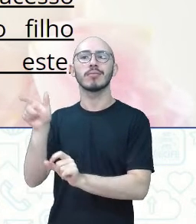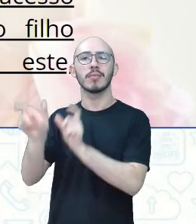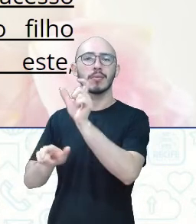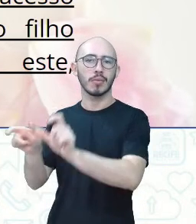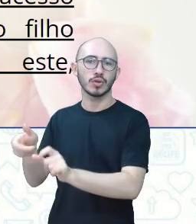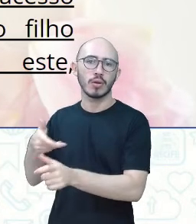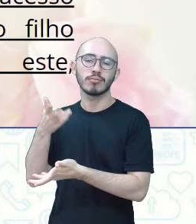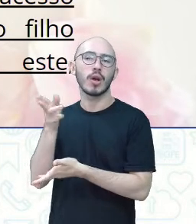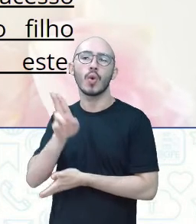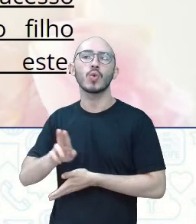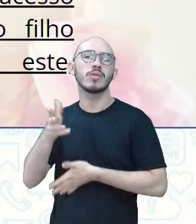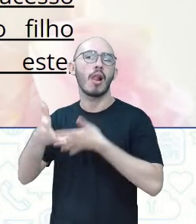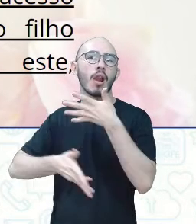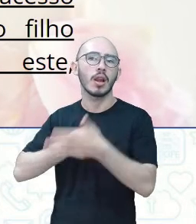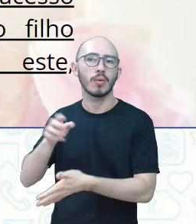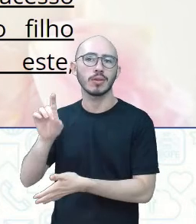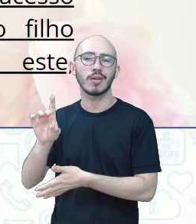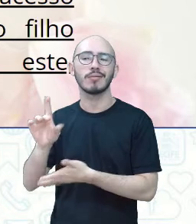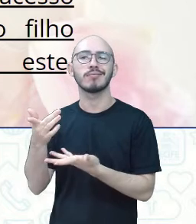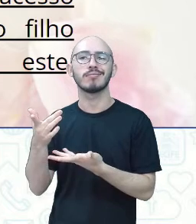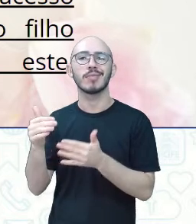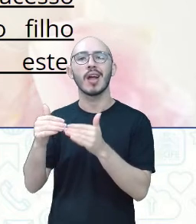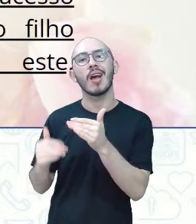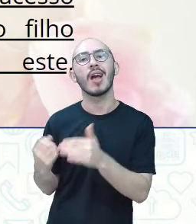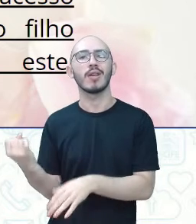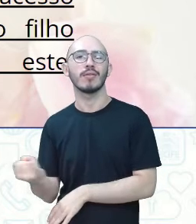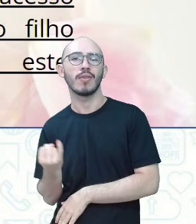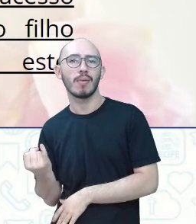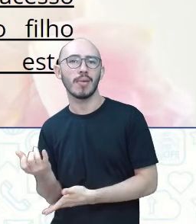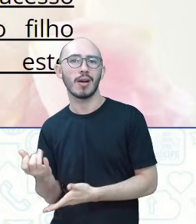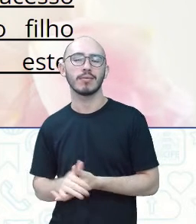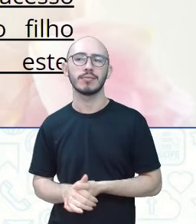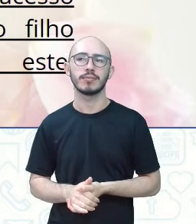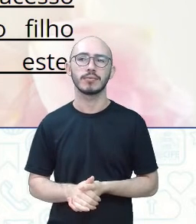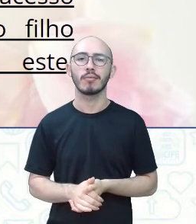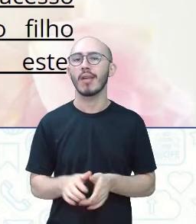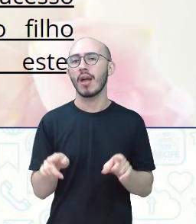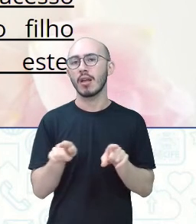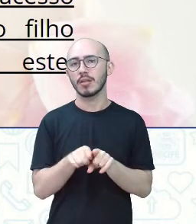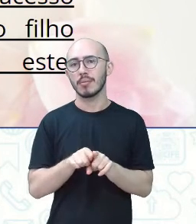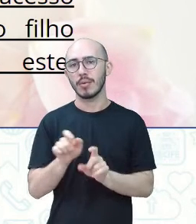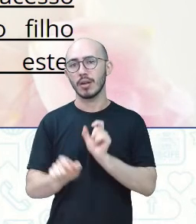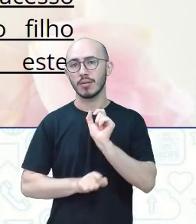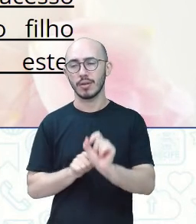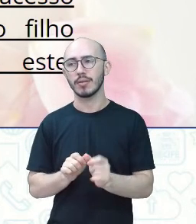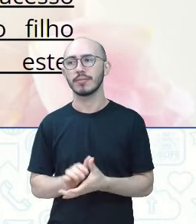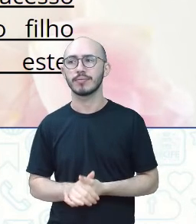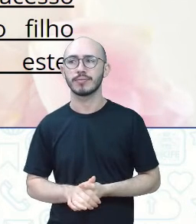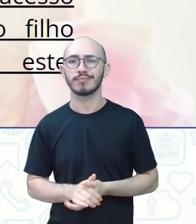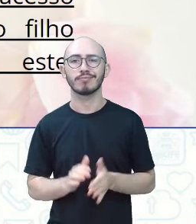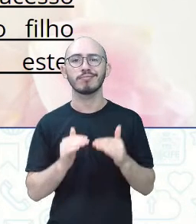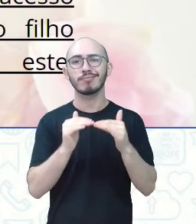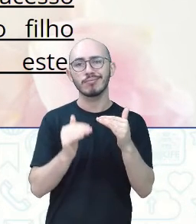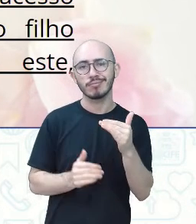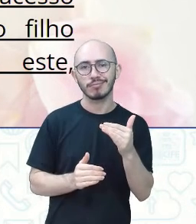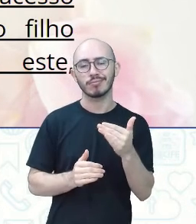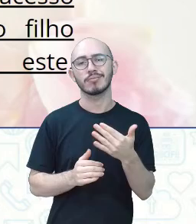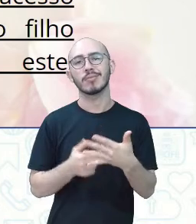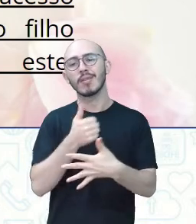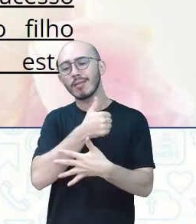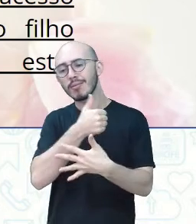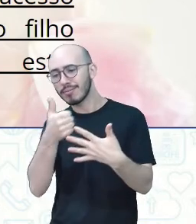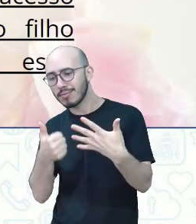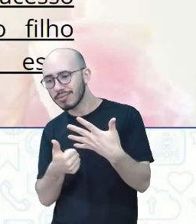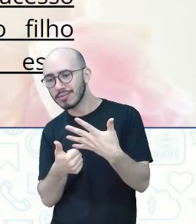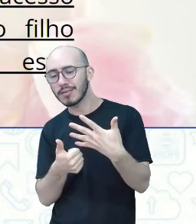mais informais e de menor prestígio. Porque a gente tem que pensar também que o prestígio da variação também está